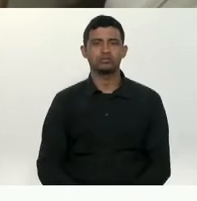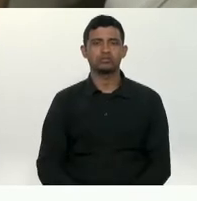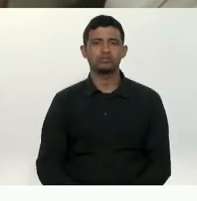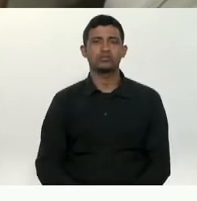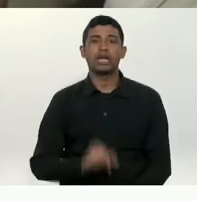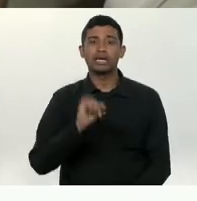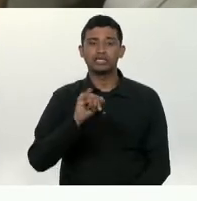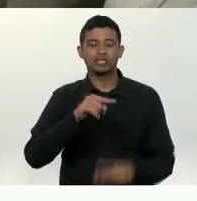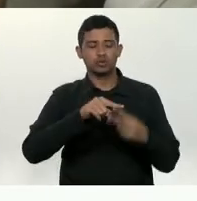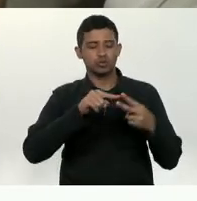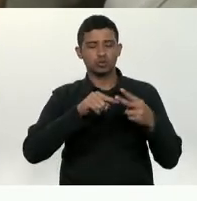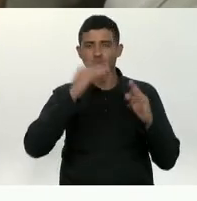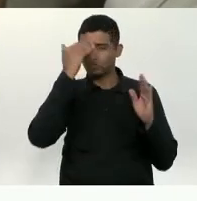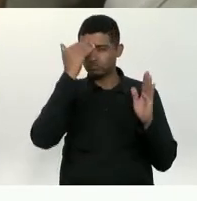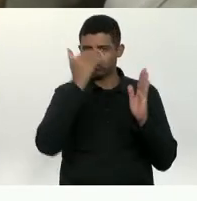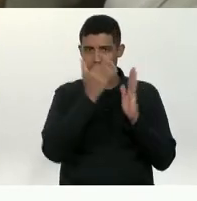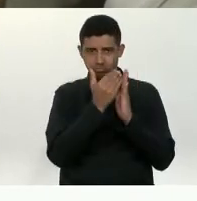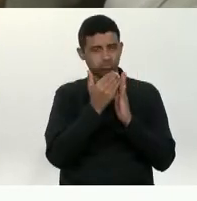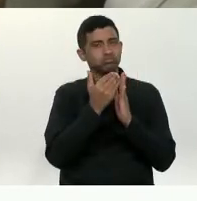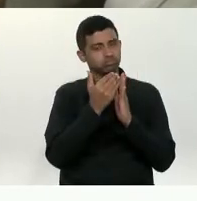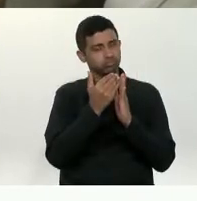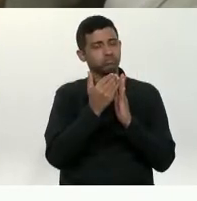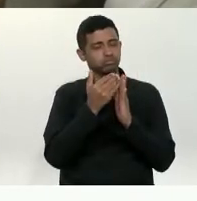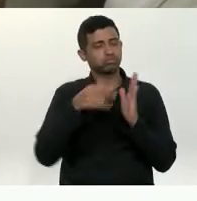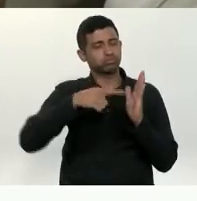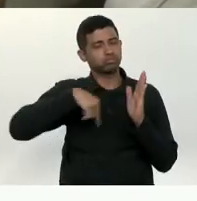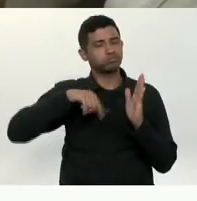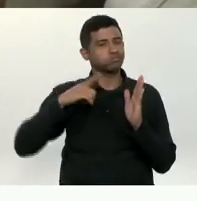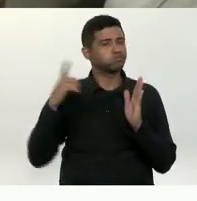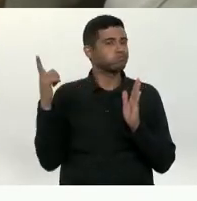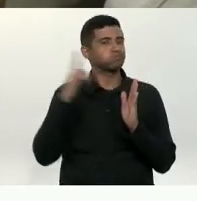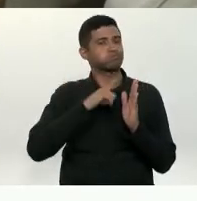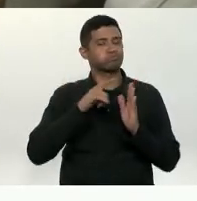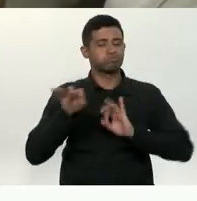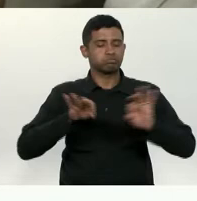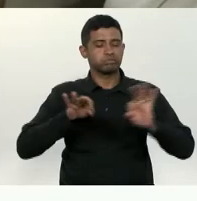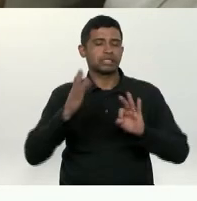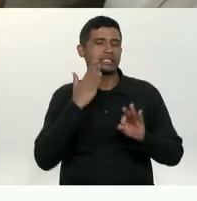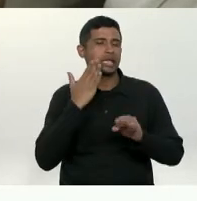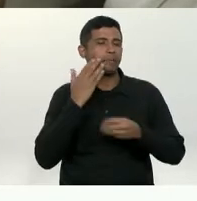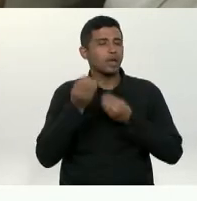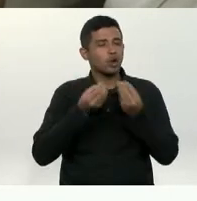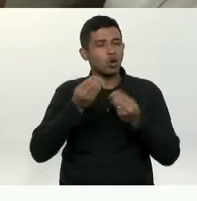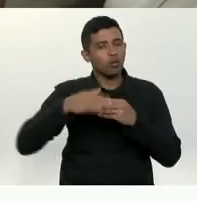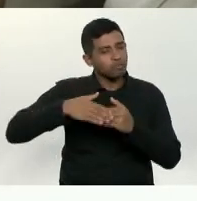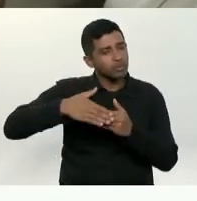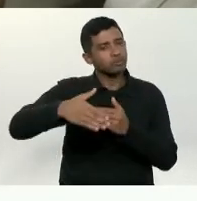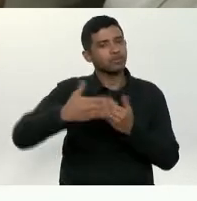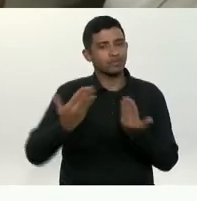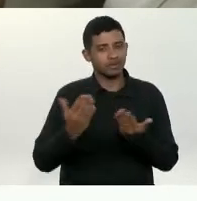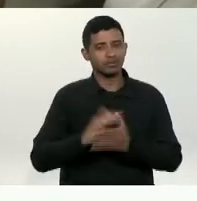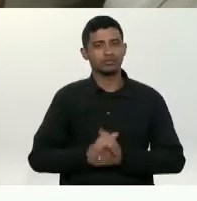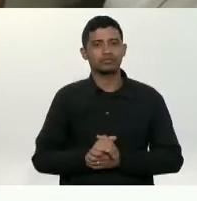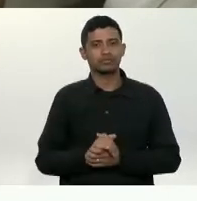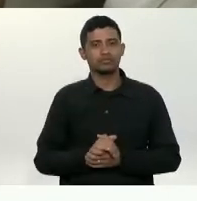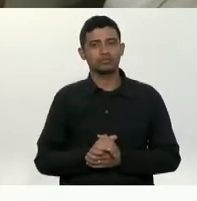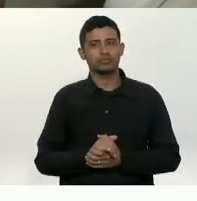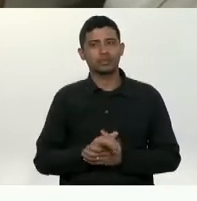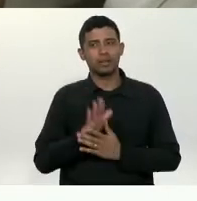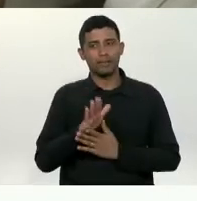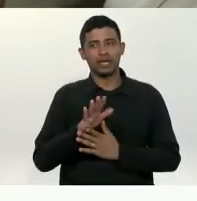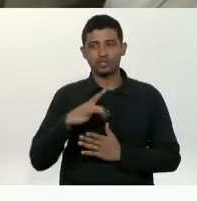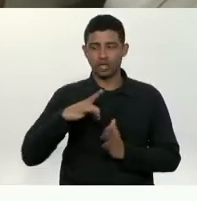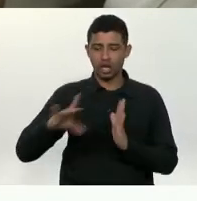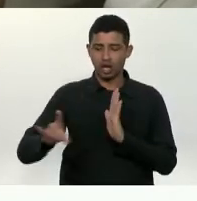dois requisitos, é que são as pernas para que vão dizer como vamos caminhar em relação à antecipação da outorga